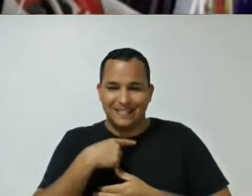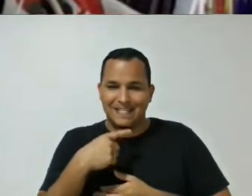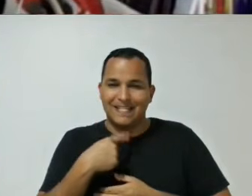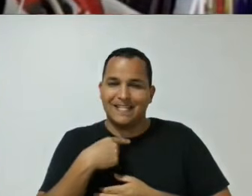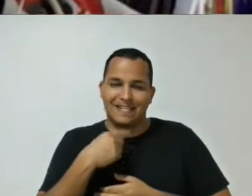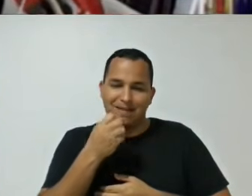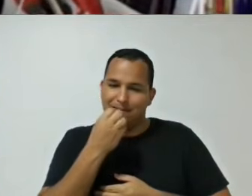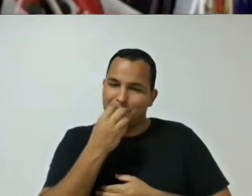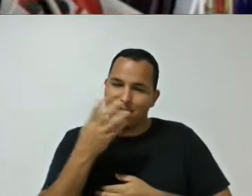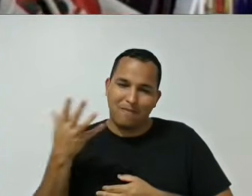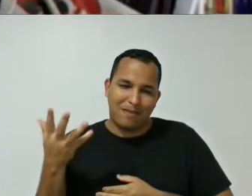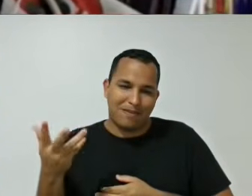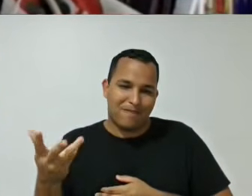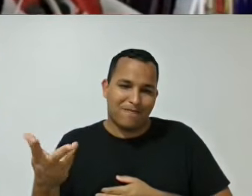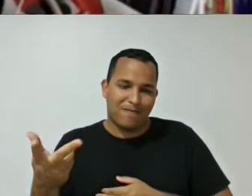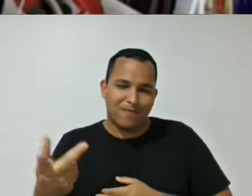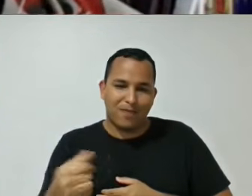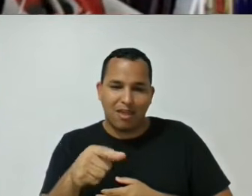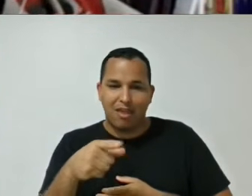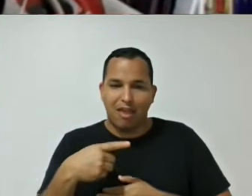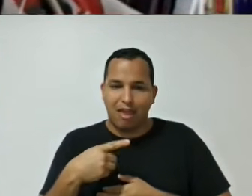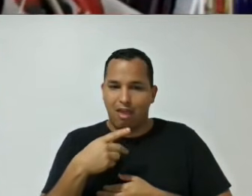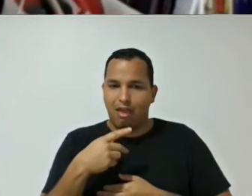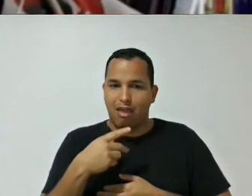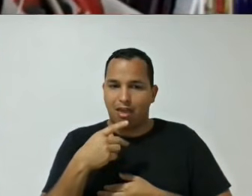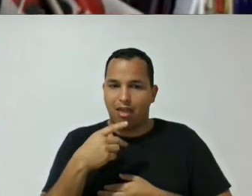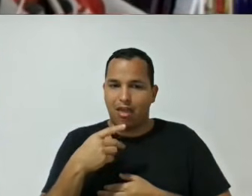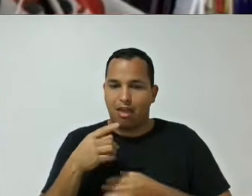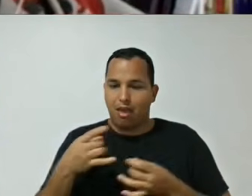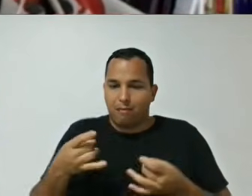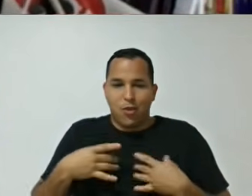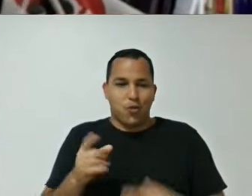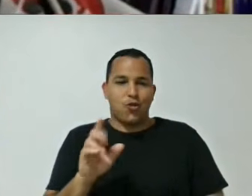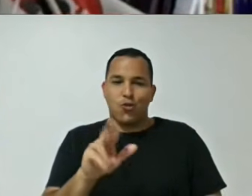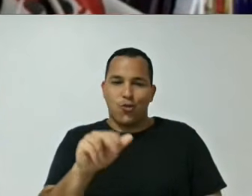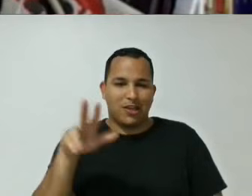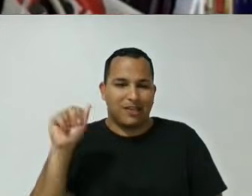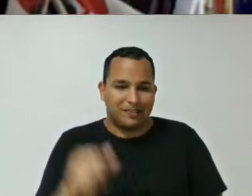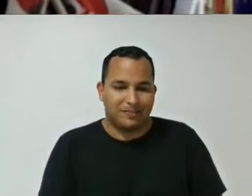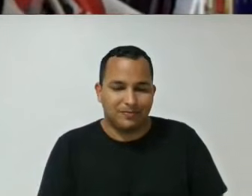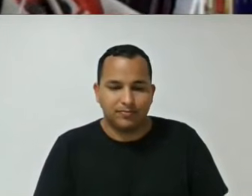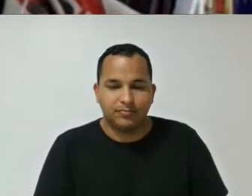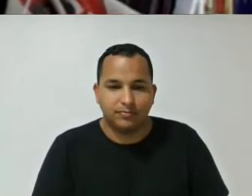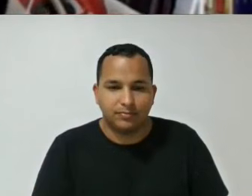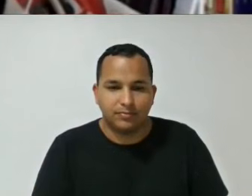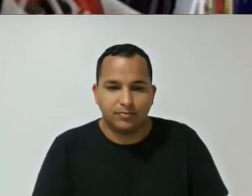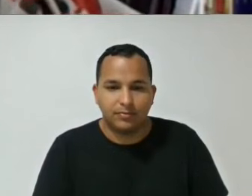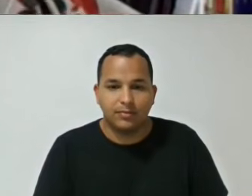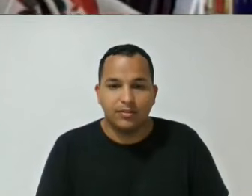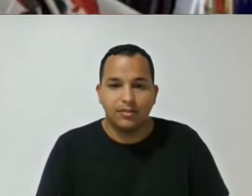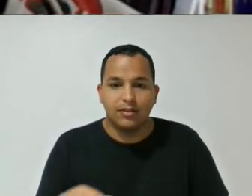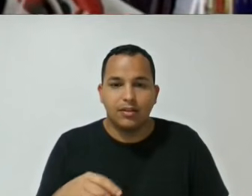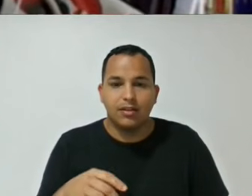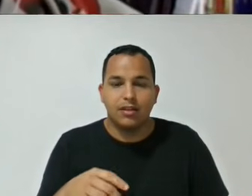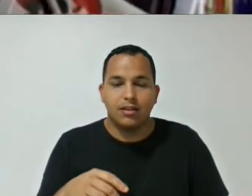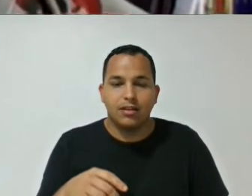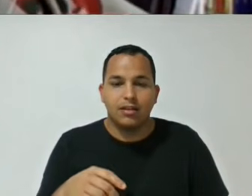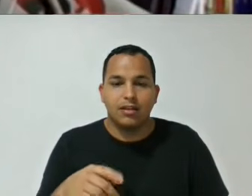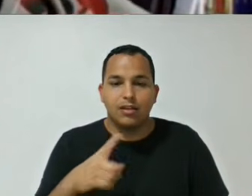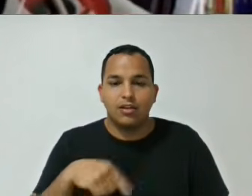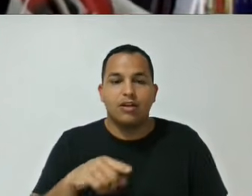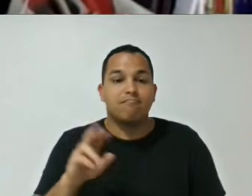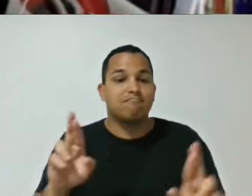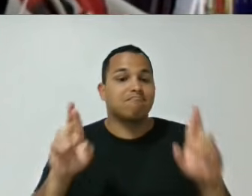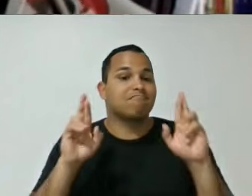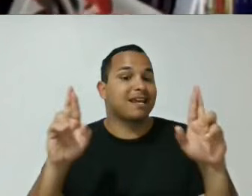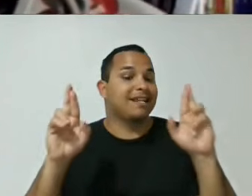maravilhosa aí, que isso aí jamais te abandone, viu? Vamos fazer igual o nosso querido Paulo Freire, esperançar. Esse tem que ser o